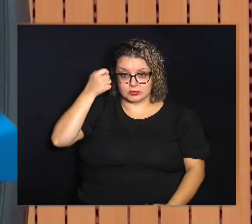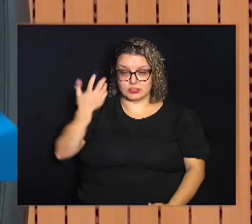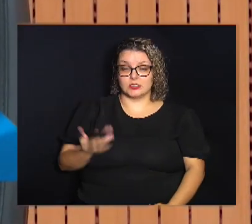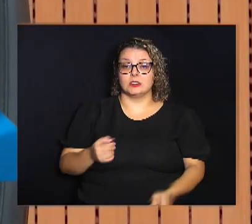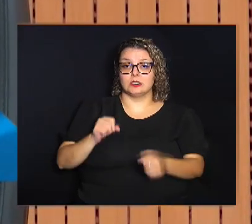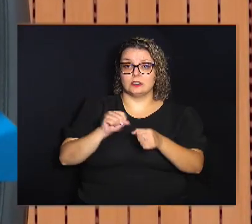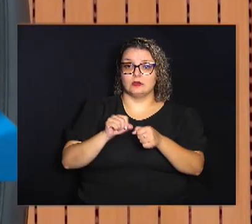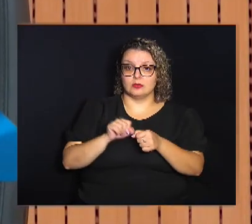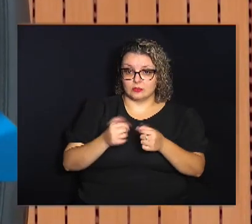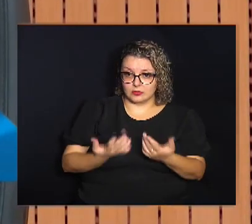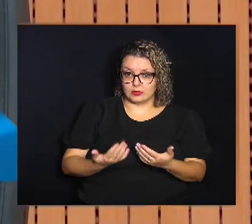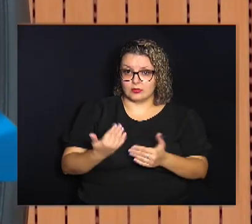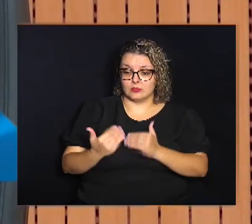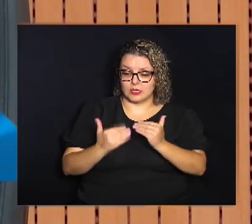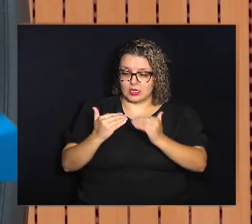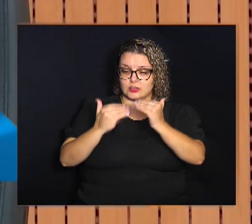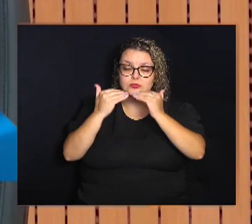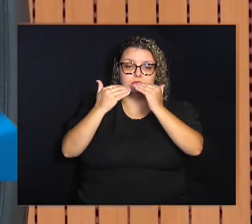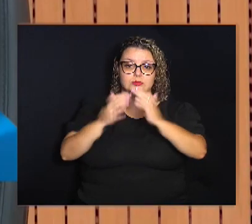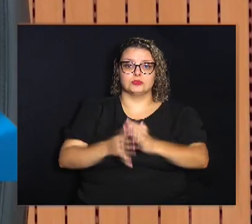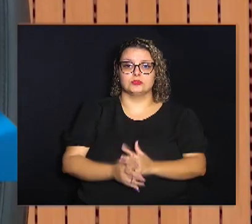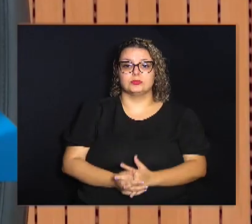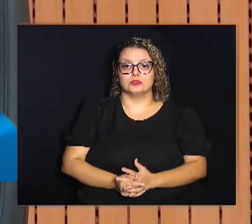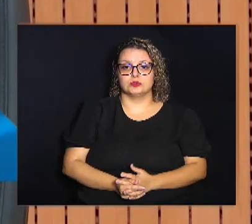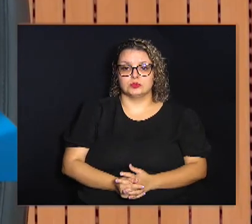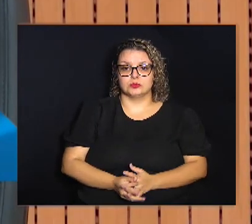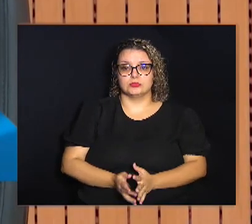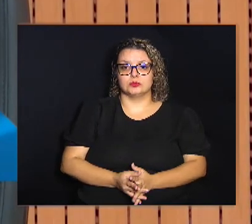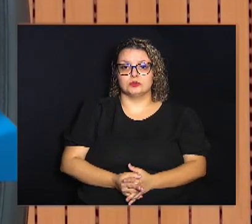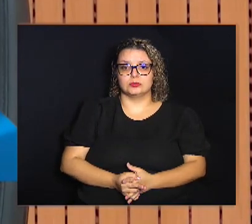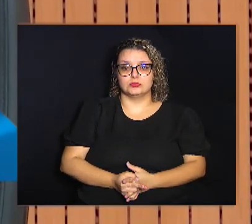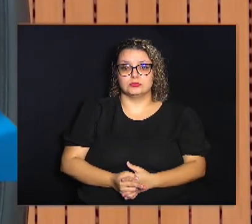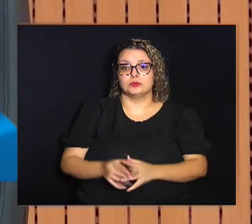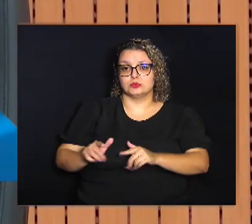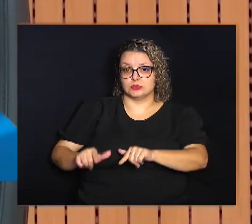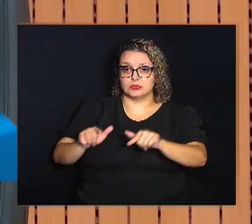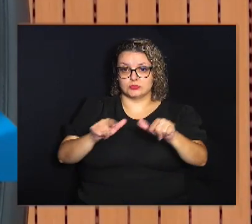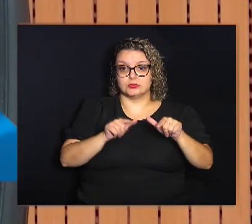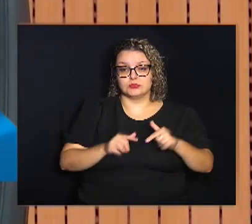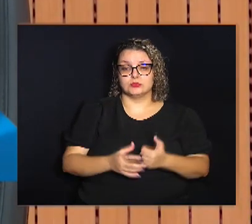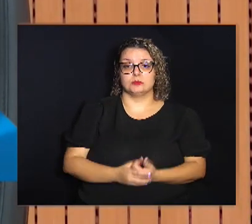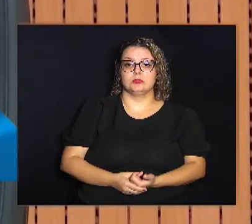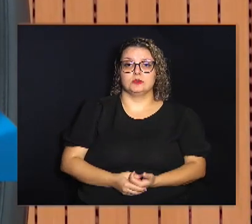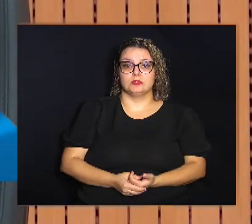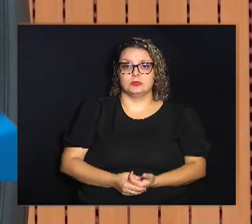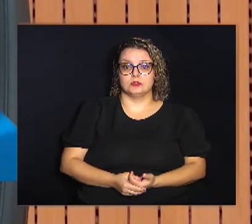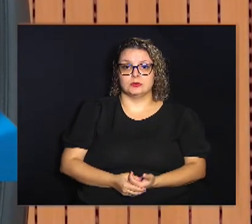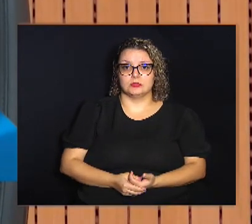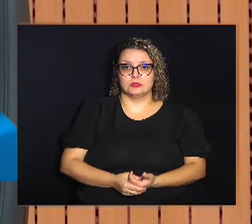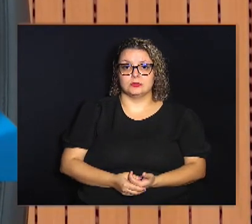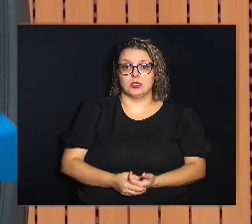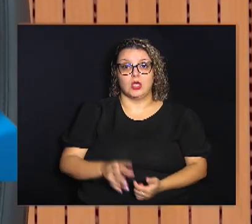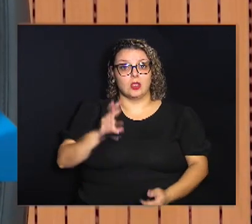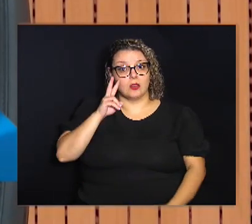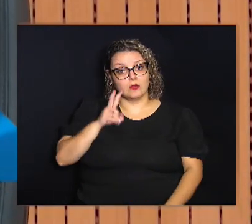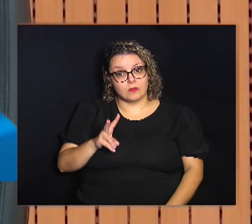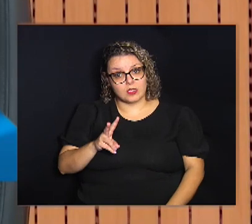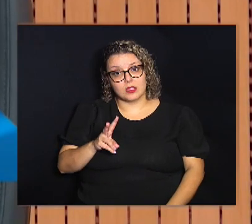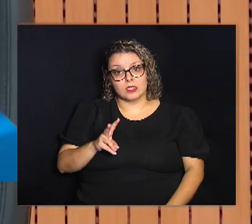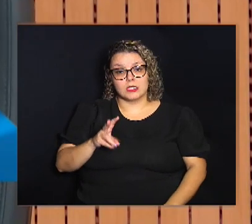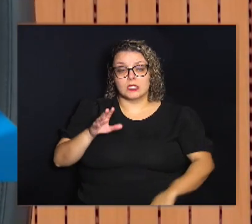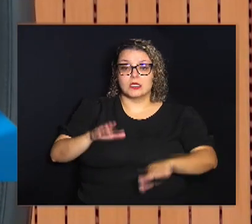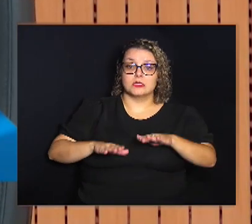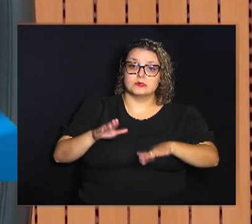faz a construção, né, dos espaços, a gente vê que muitas vezes,